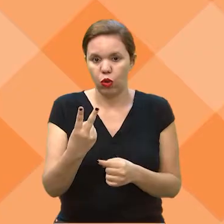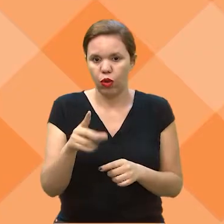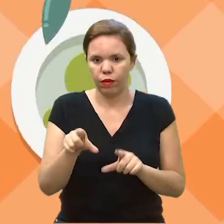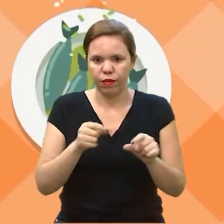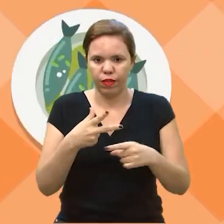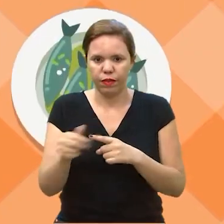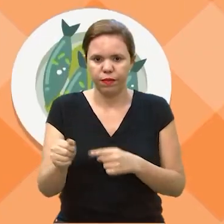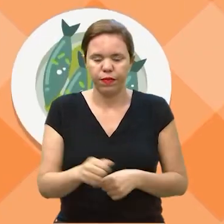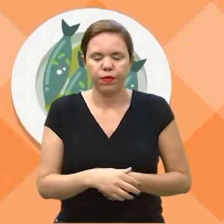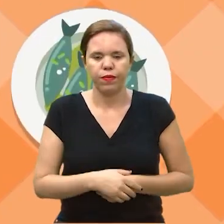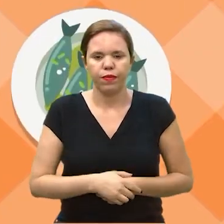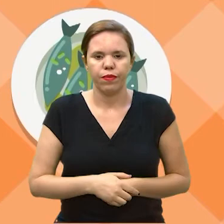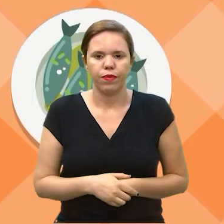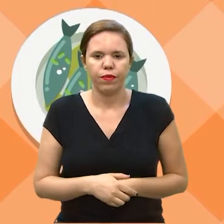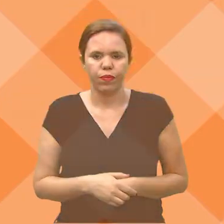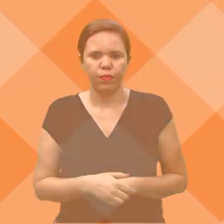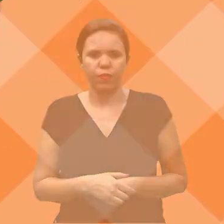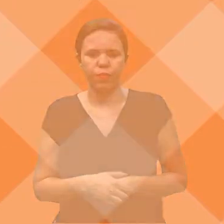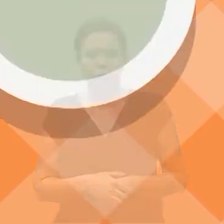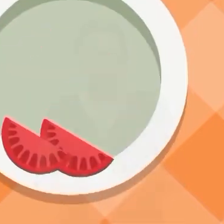classificados.